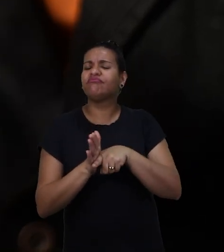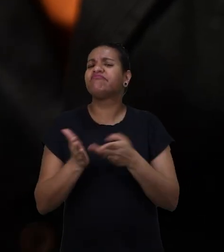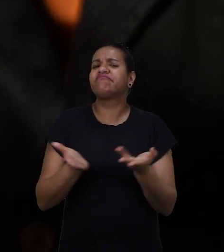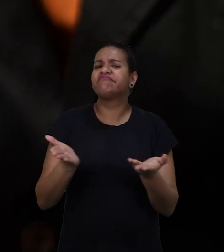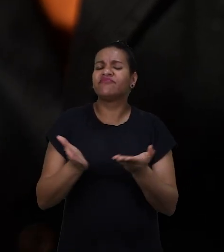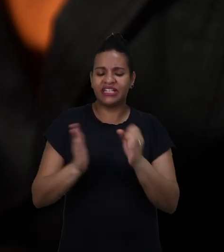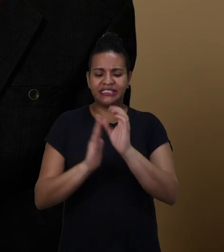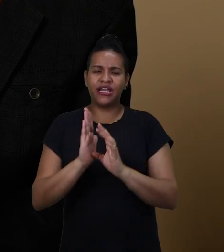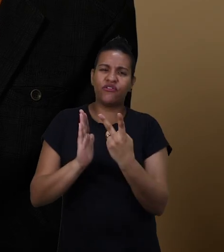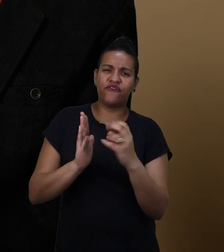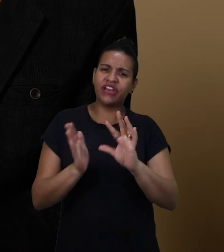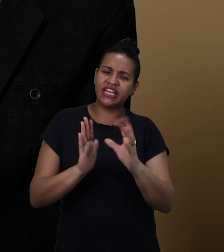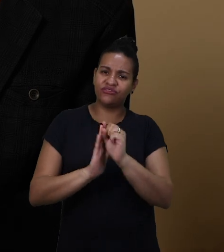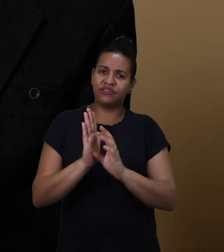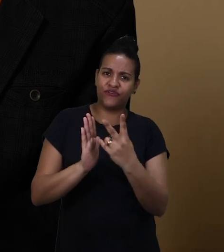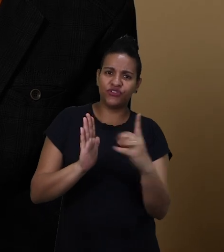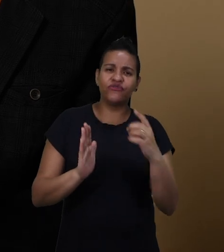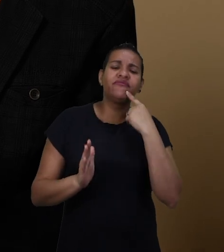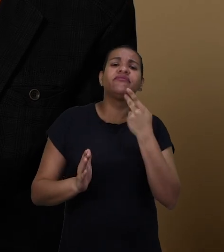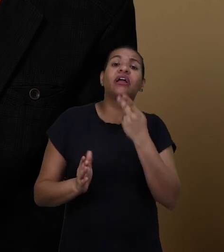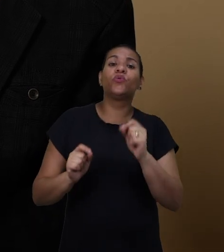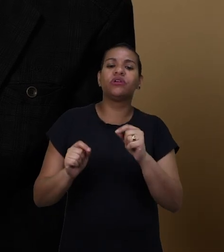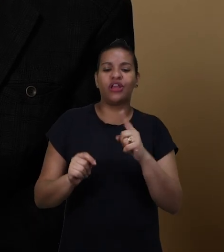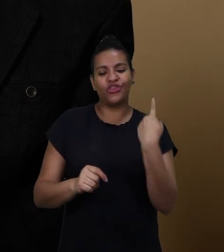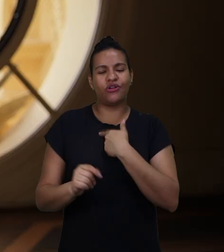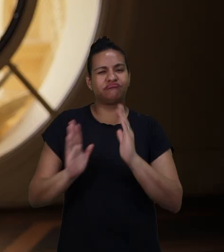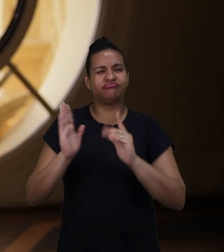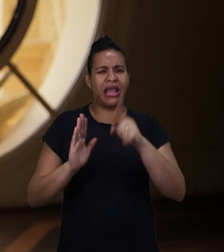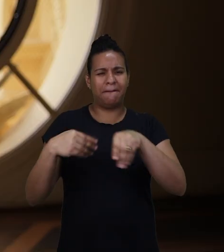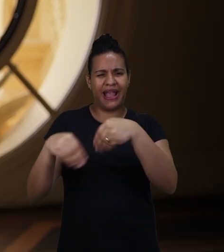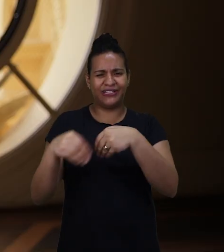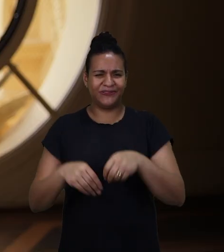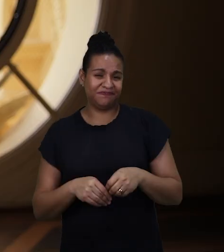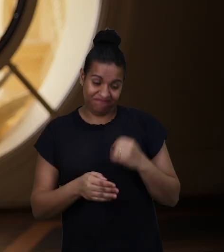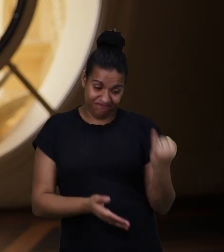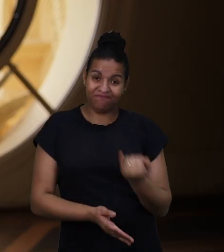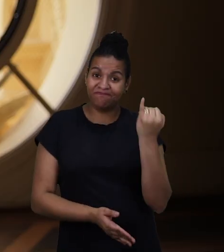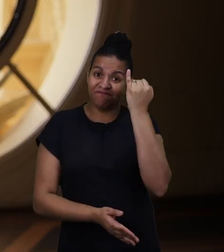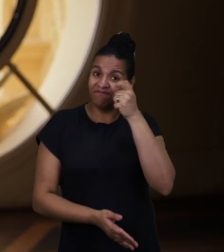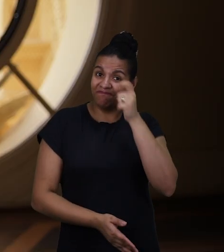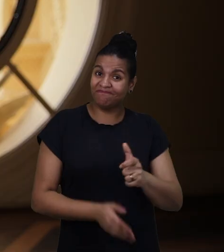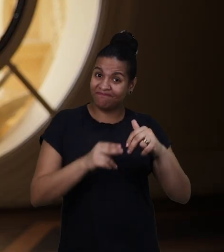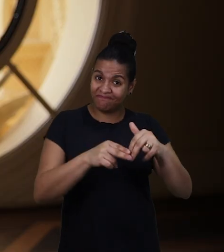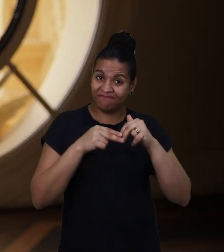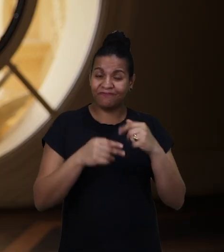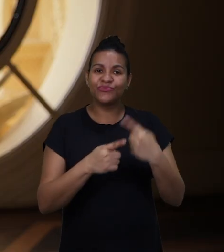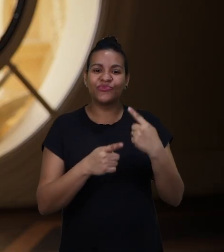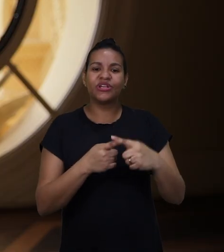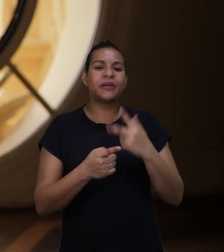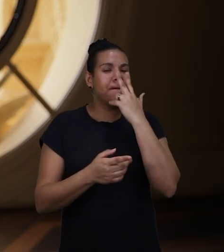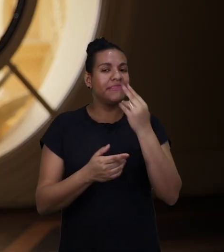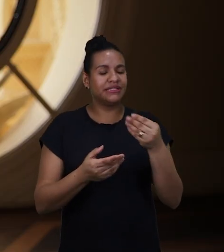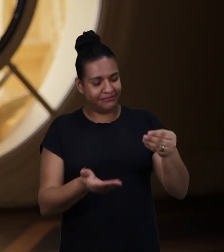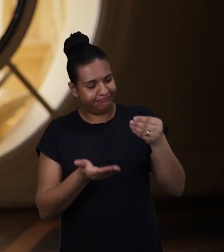hoje, no século 20 e 21, vai dizer que nós éramos uma civilização do plástico. Mas é justamente por isso que ele é importante e interessante, né? Porque